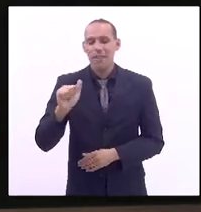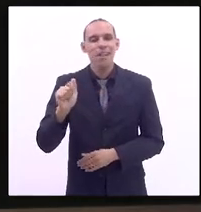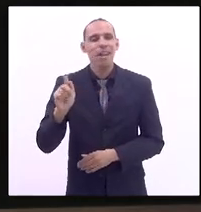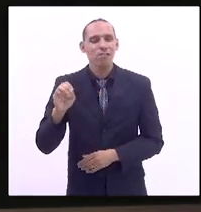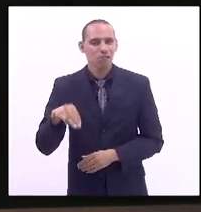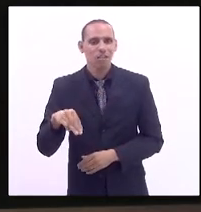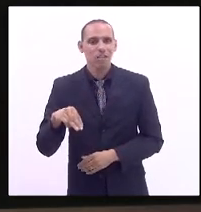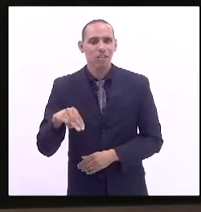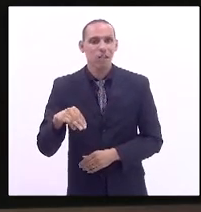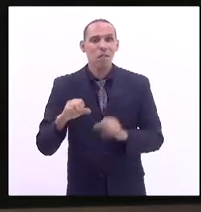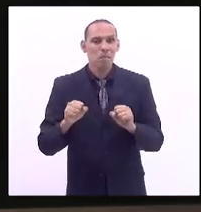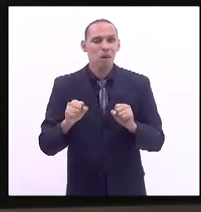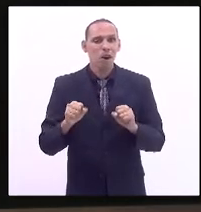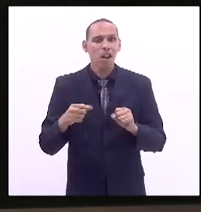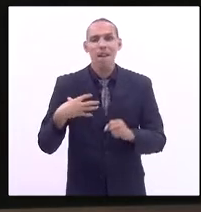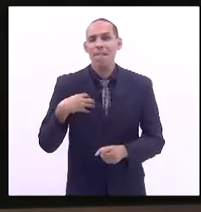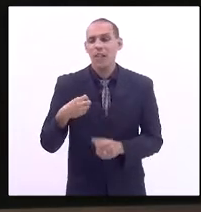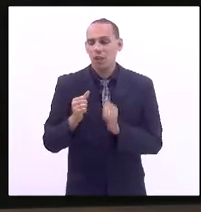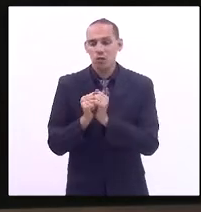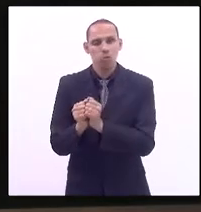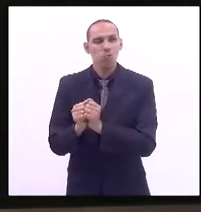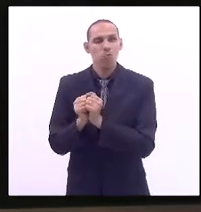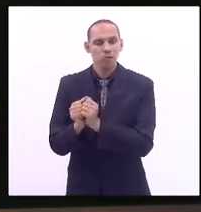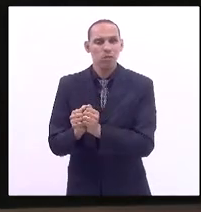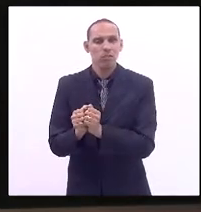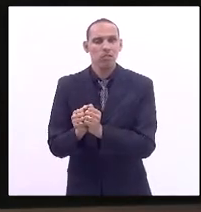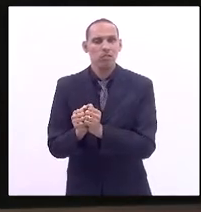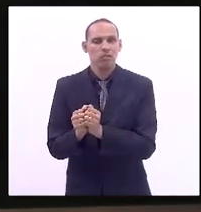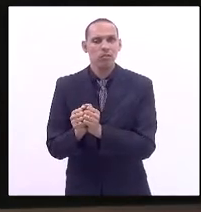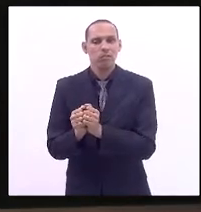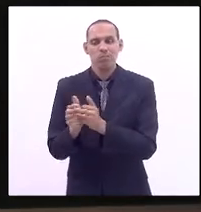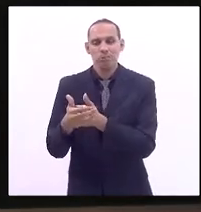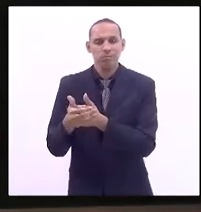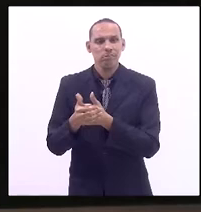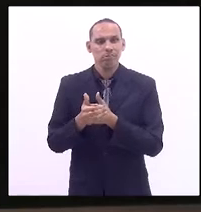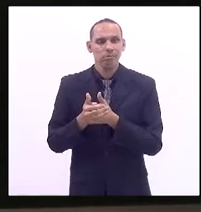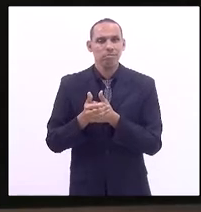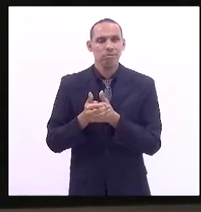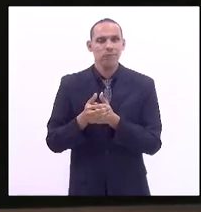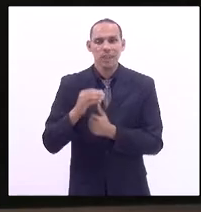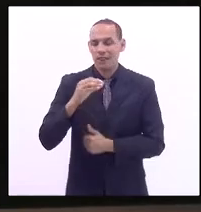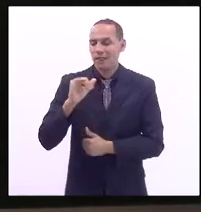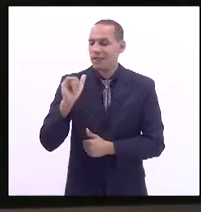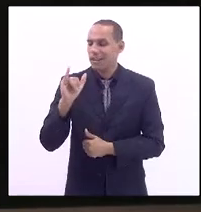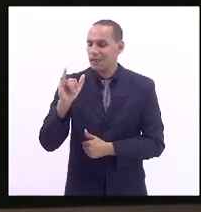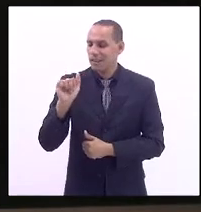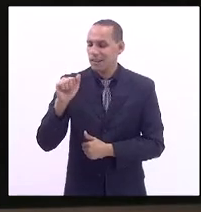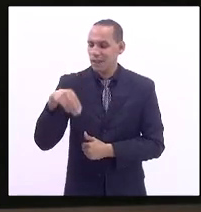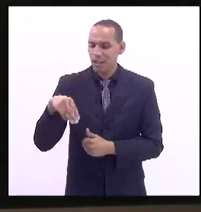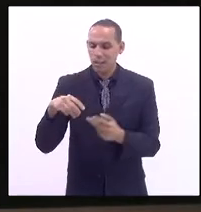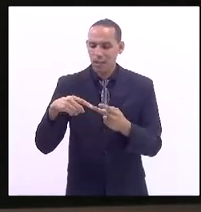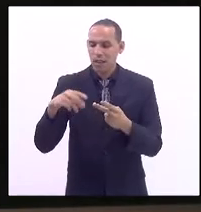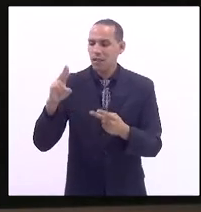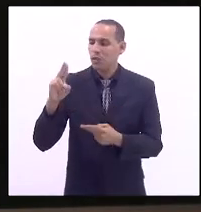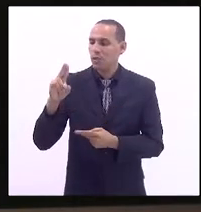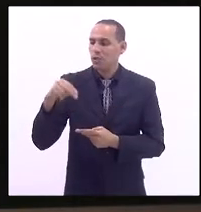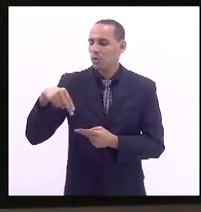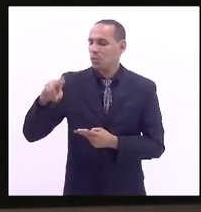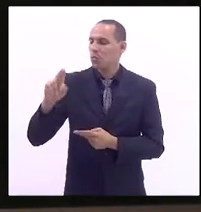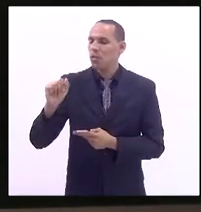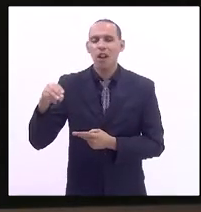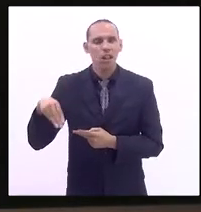elas podem estar com seus filhos serem acolhidas se anos no anjo de